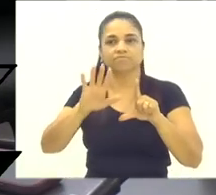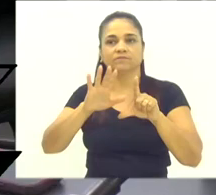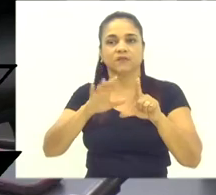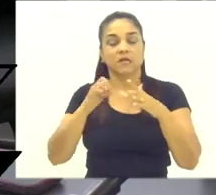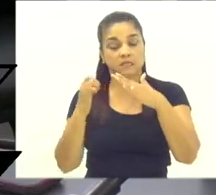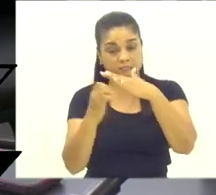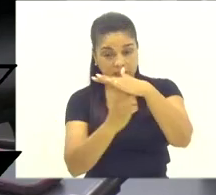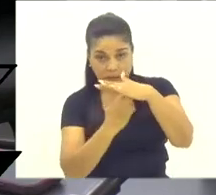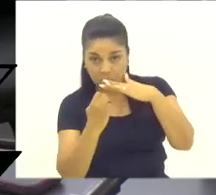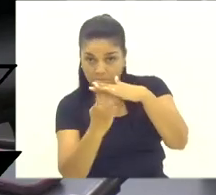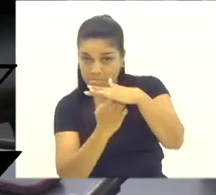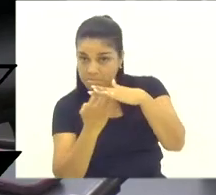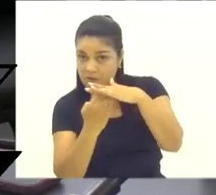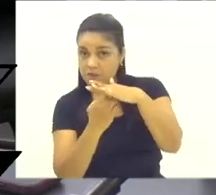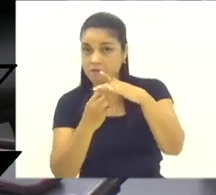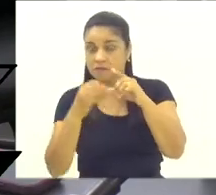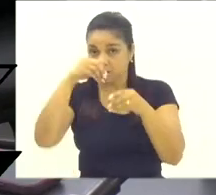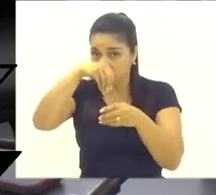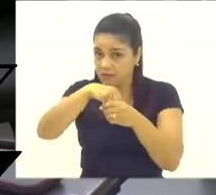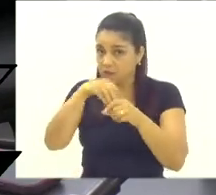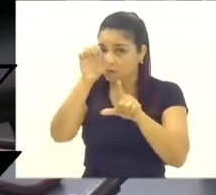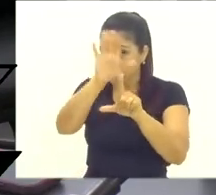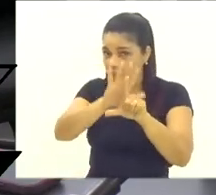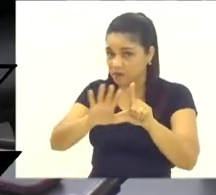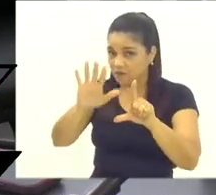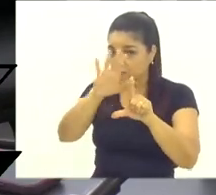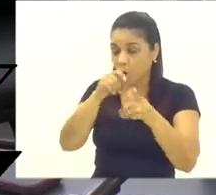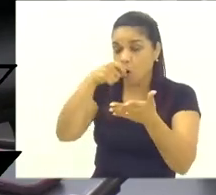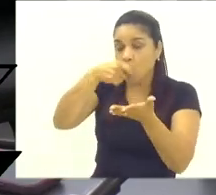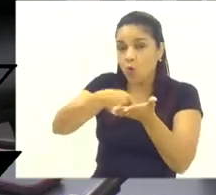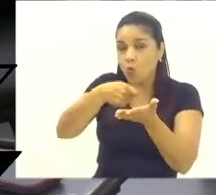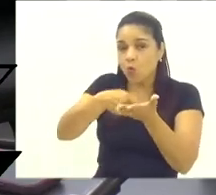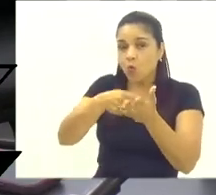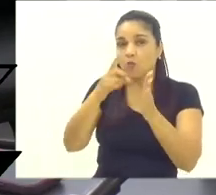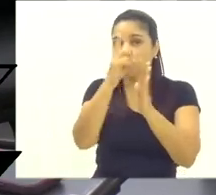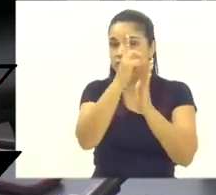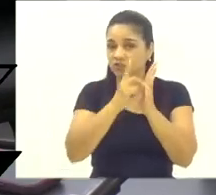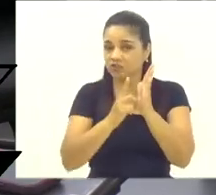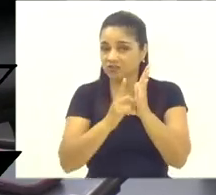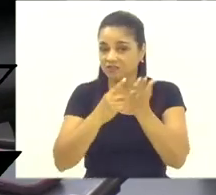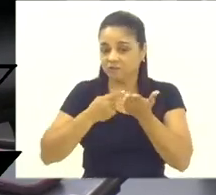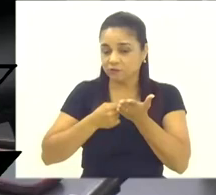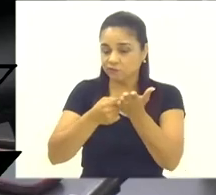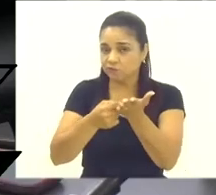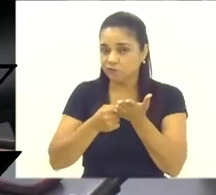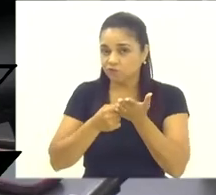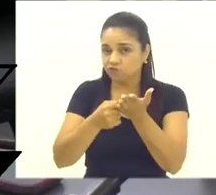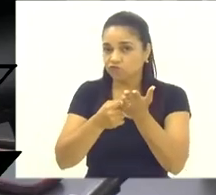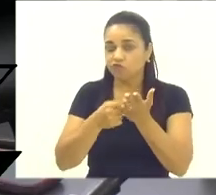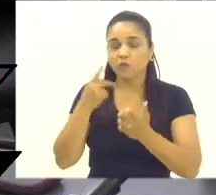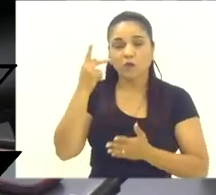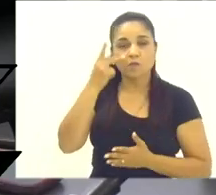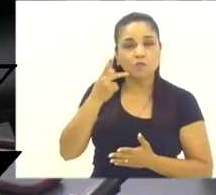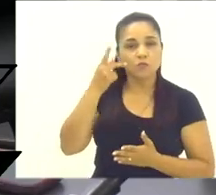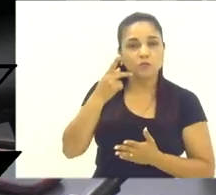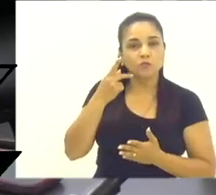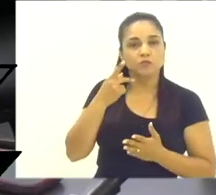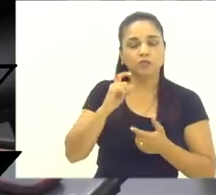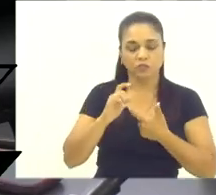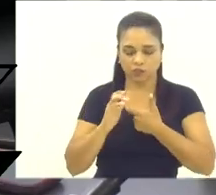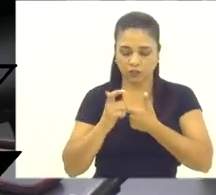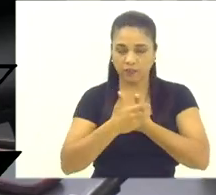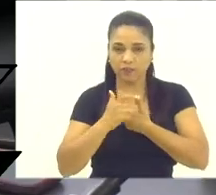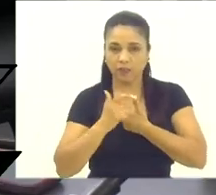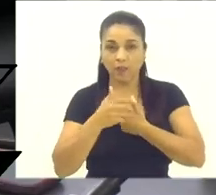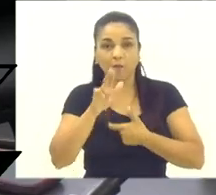mesmo né tenham cumpram aí as suas diretrizes de políticas de termos de uso e